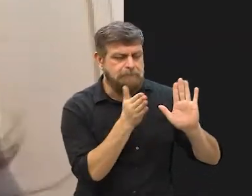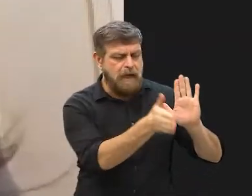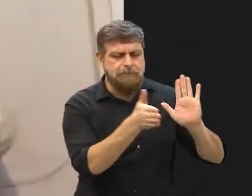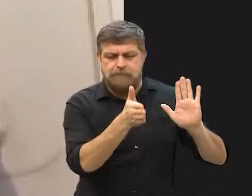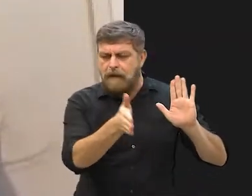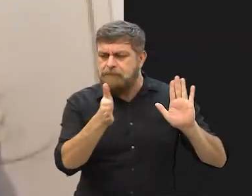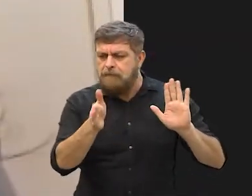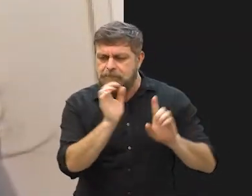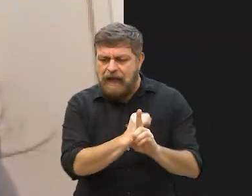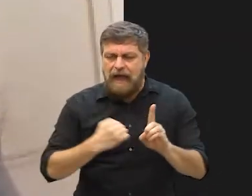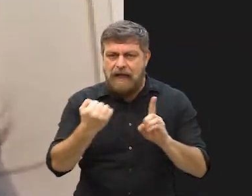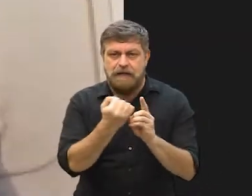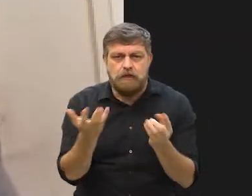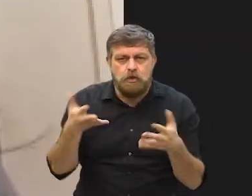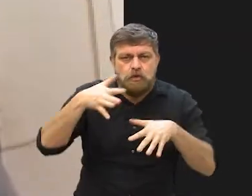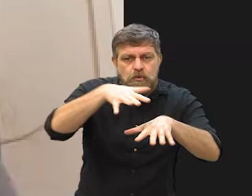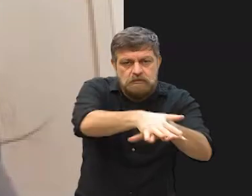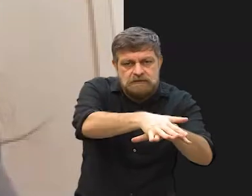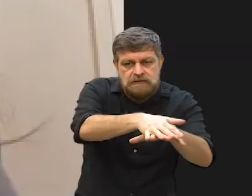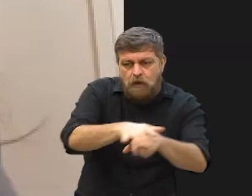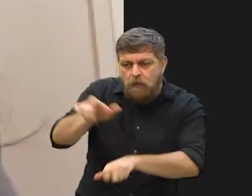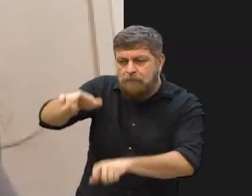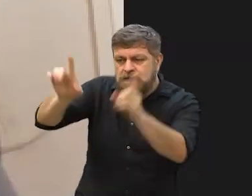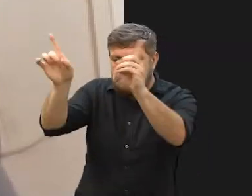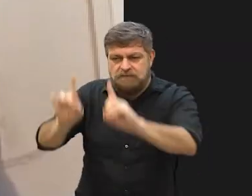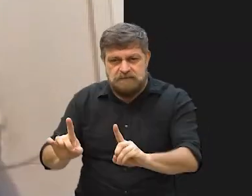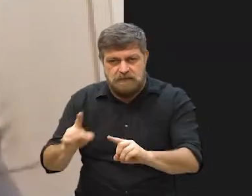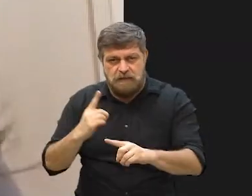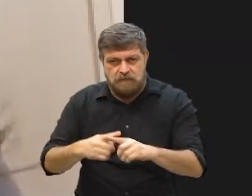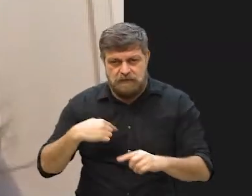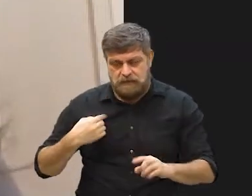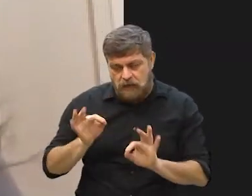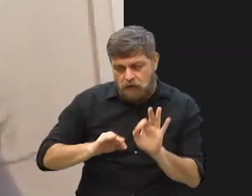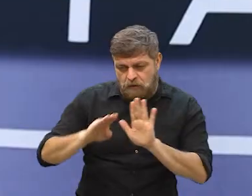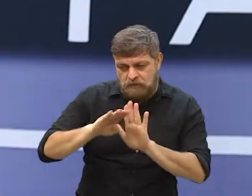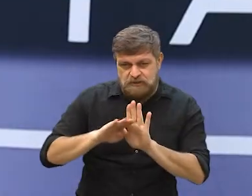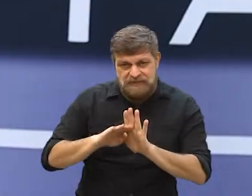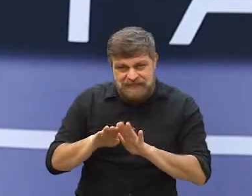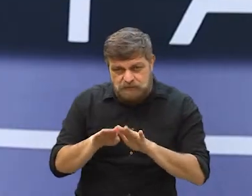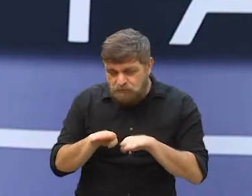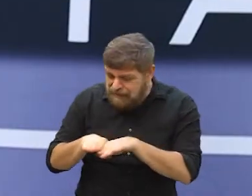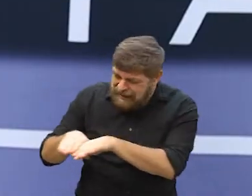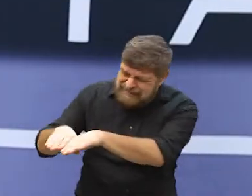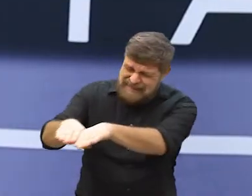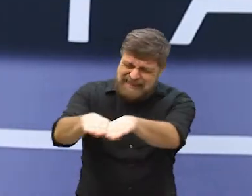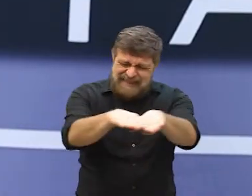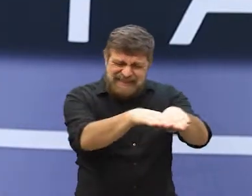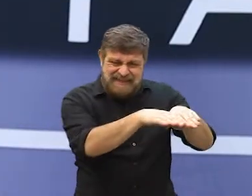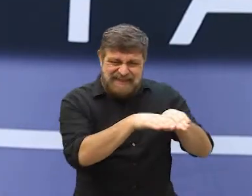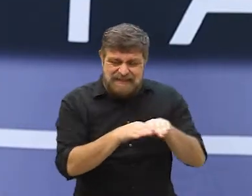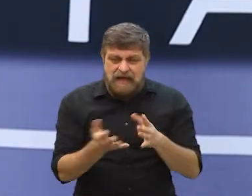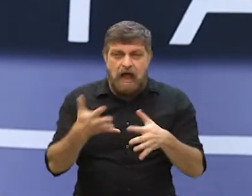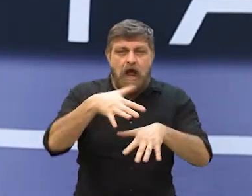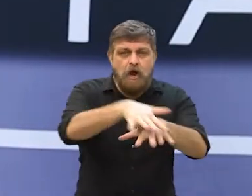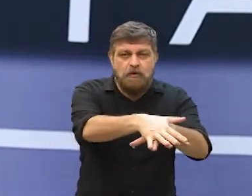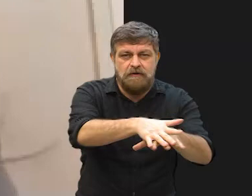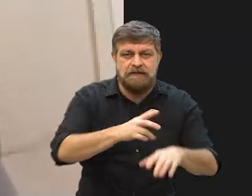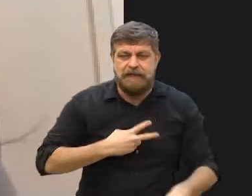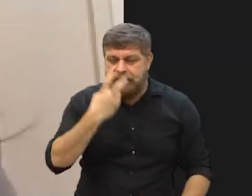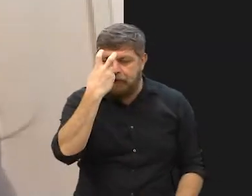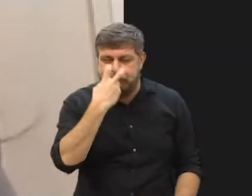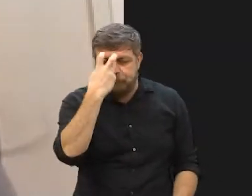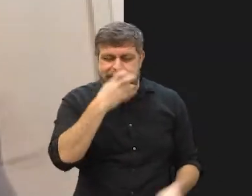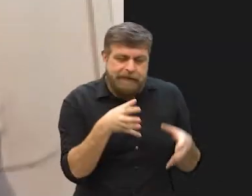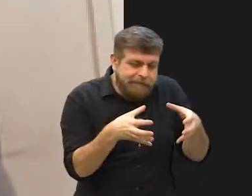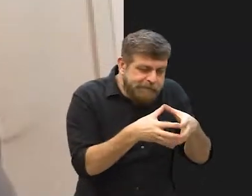de inclusão com a pessoa com deficiência, porque o nosso projeto ele inclui todas. Porque esse negócio do cego falar